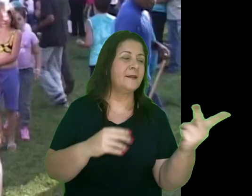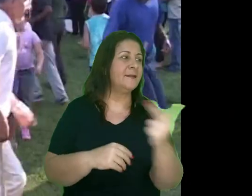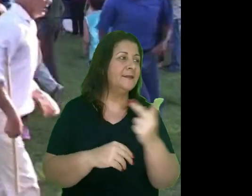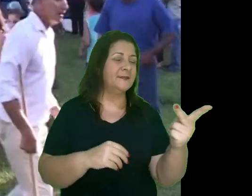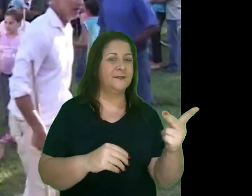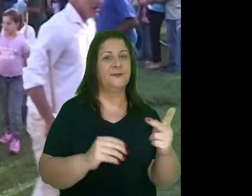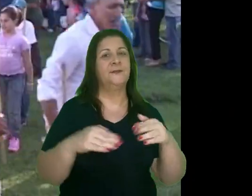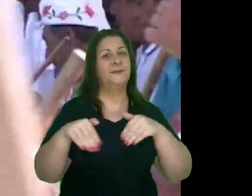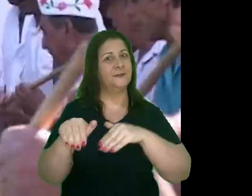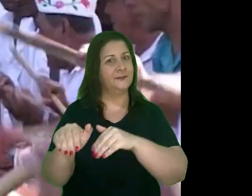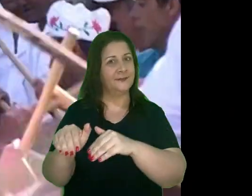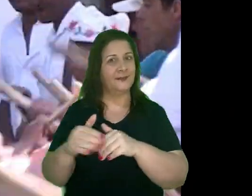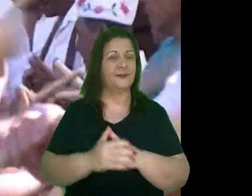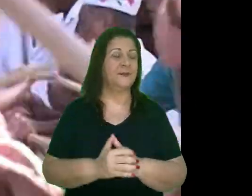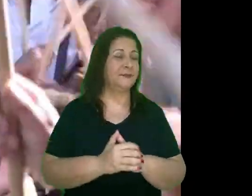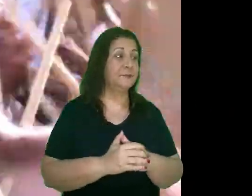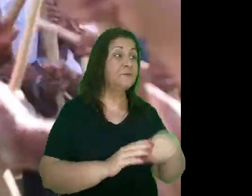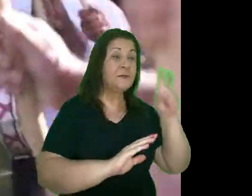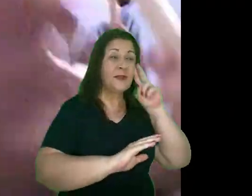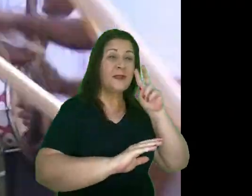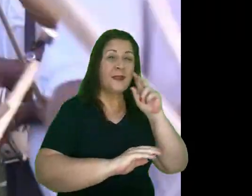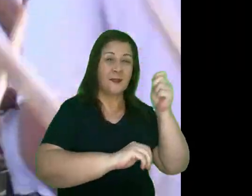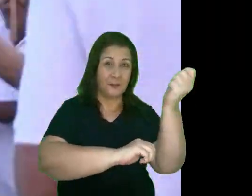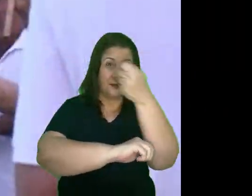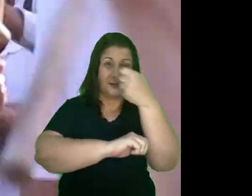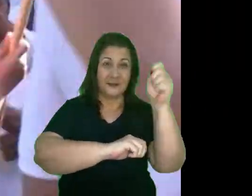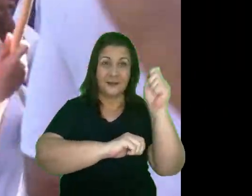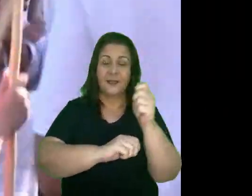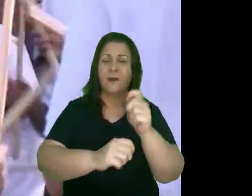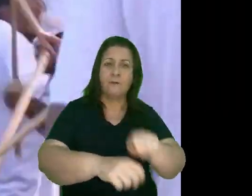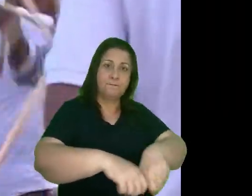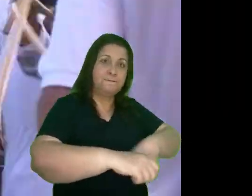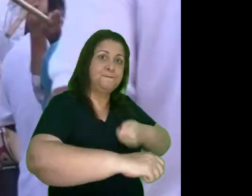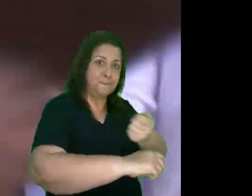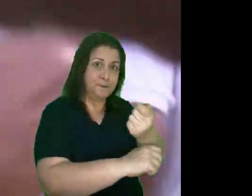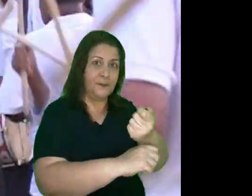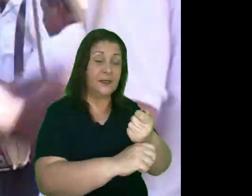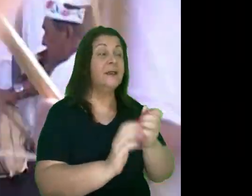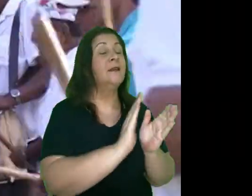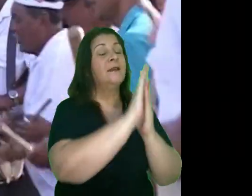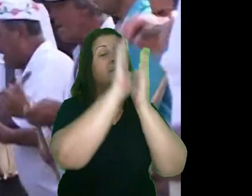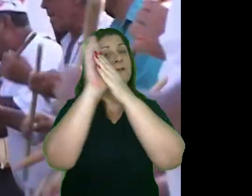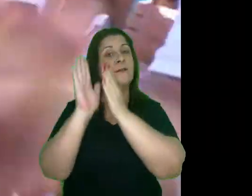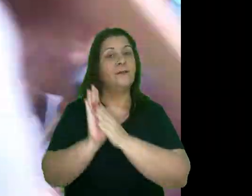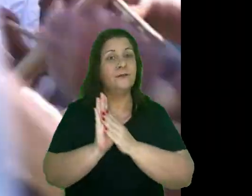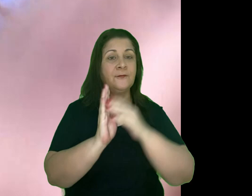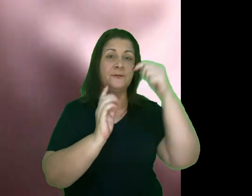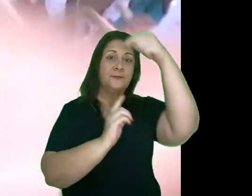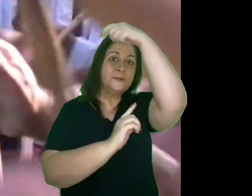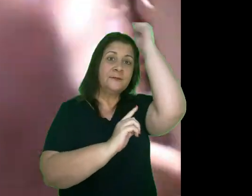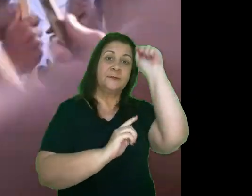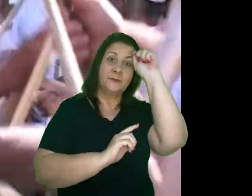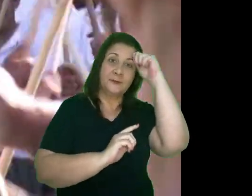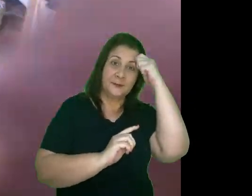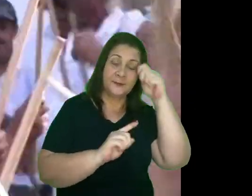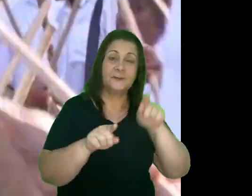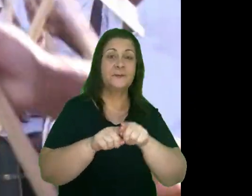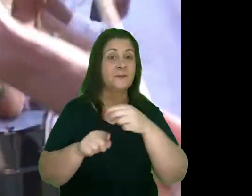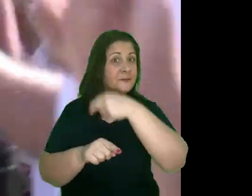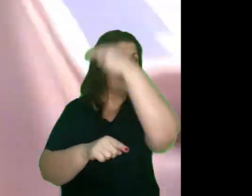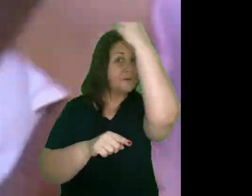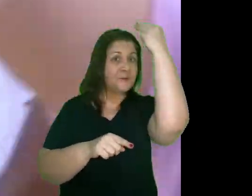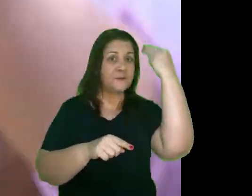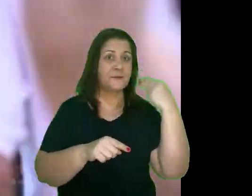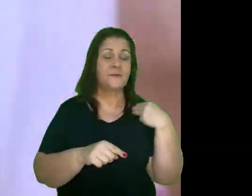dois exércitos. Os bastões lembram as espadas, por isso, mesmo sendo em louvor a São Benedito e Nossa Senhora do